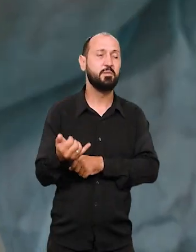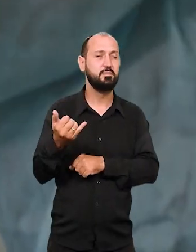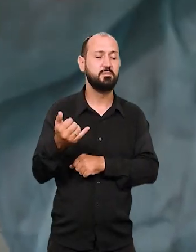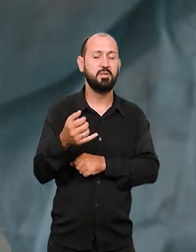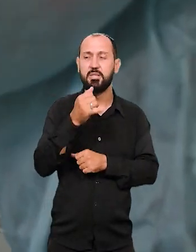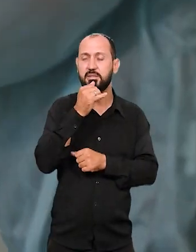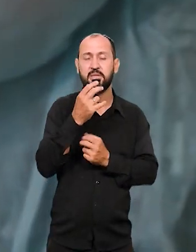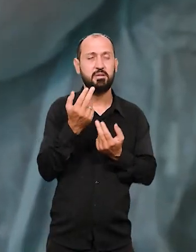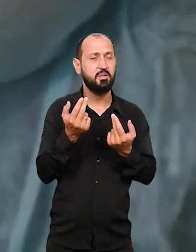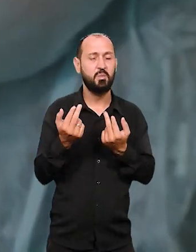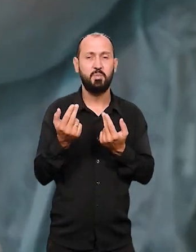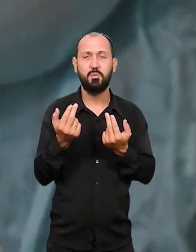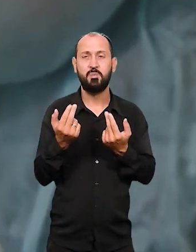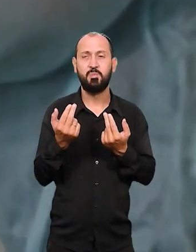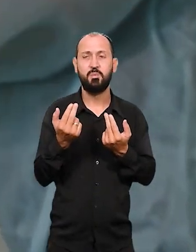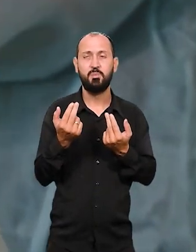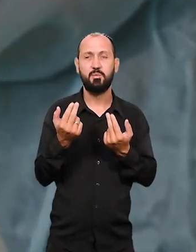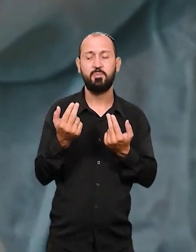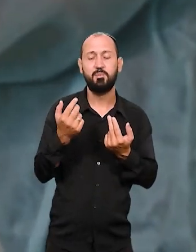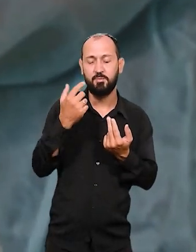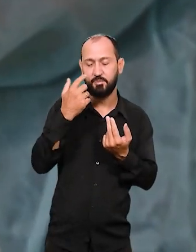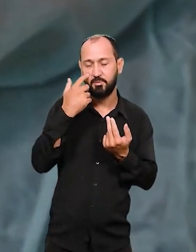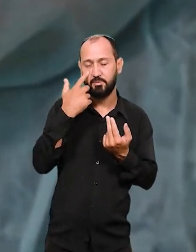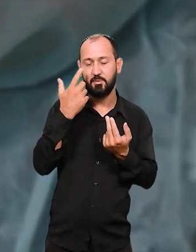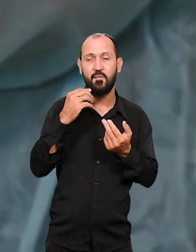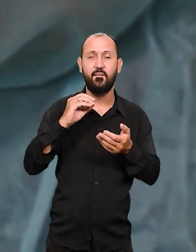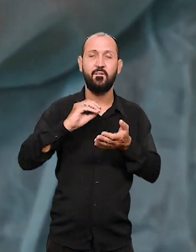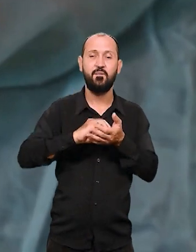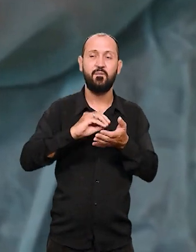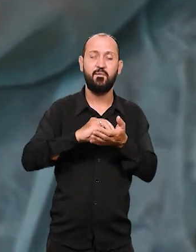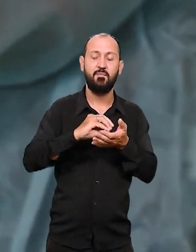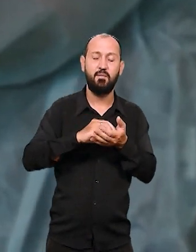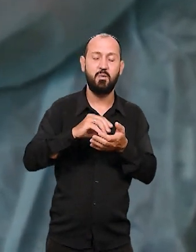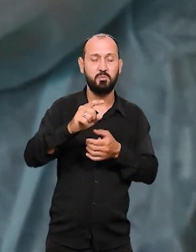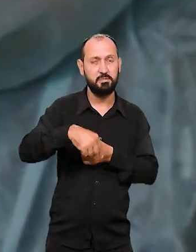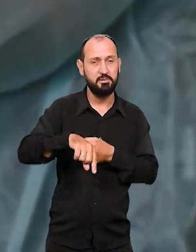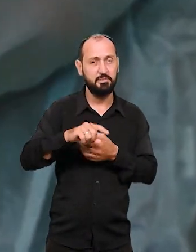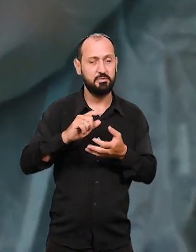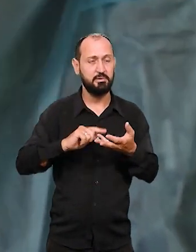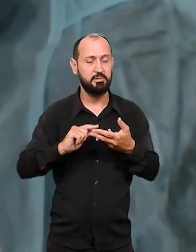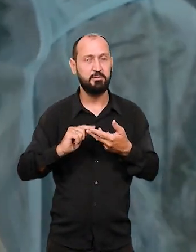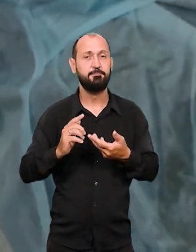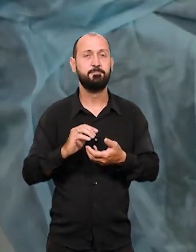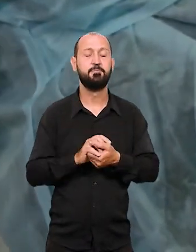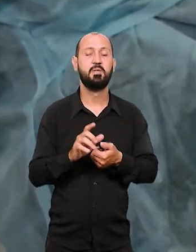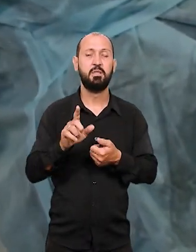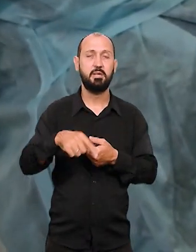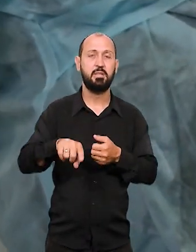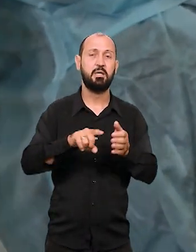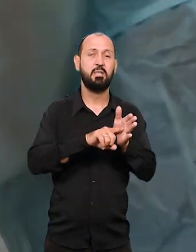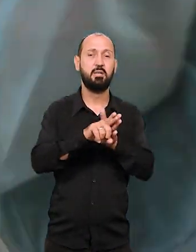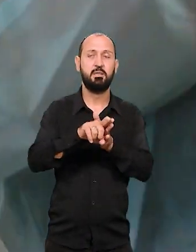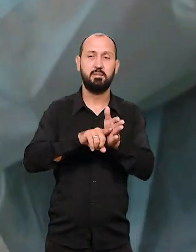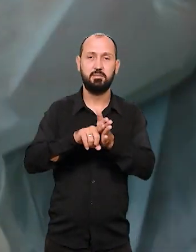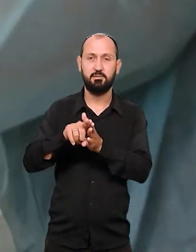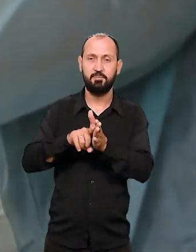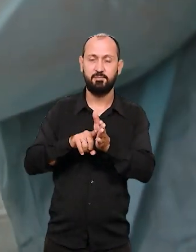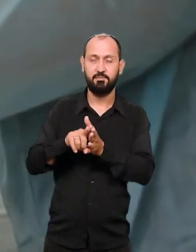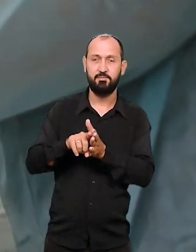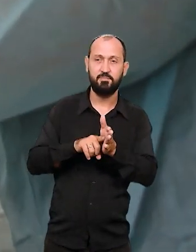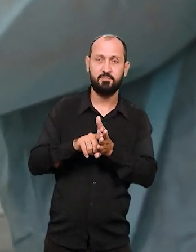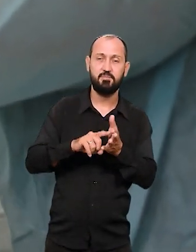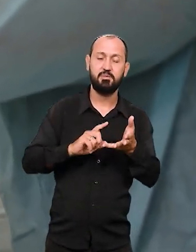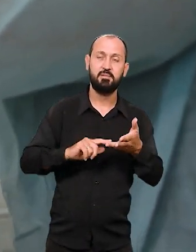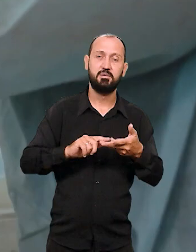oportunistas, né? Com uma deficiência enorme do sistema imune, e eles, pesquisando